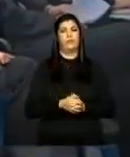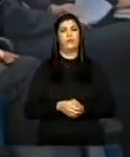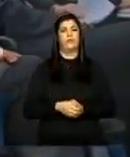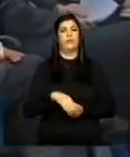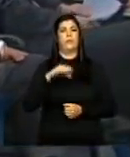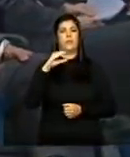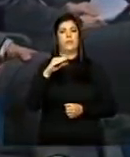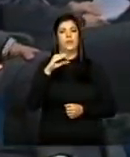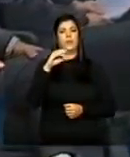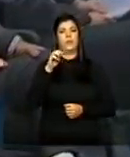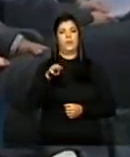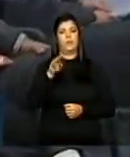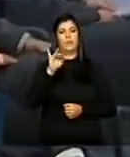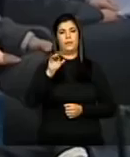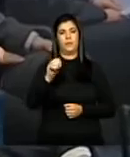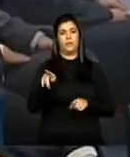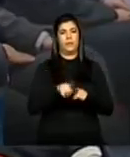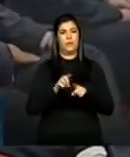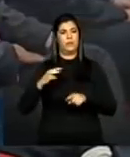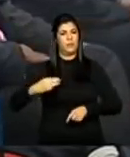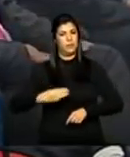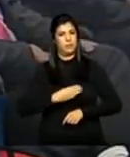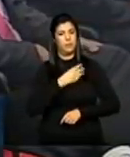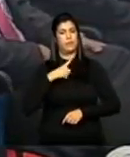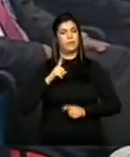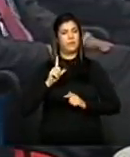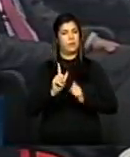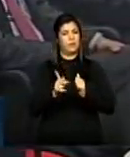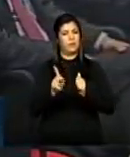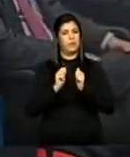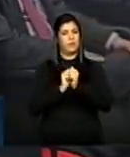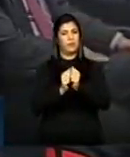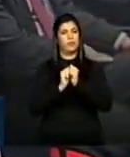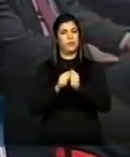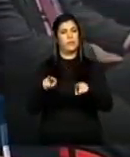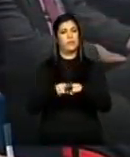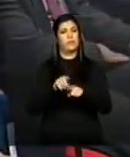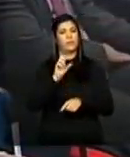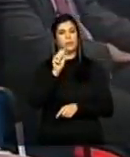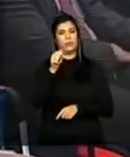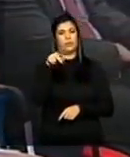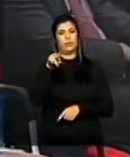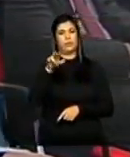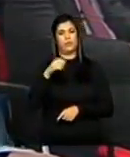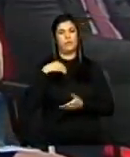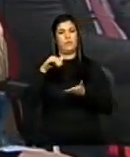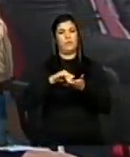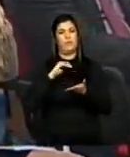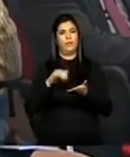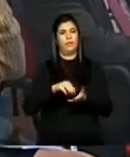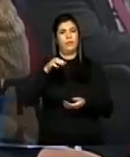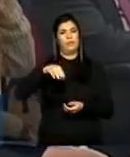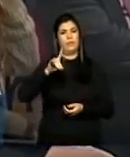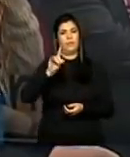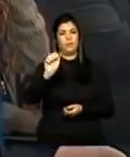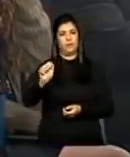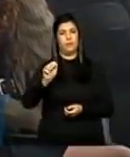a nossa ministra, que sempre também esteve ao nosso lado, a Andréia, secretária de Desenvolvimento Territorial do MDA, Andréia